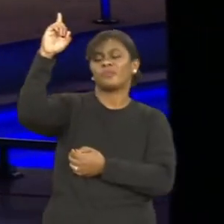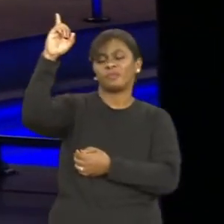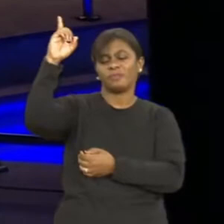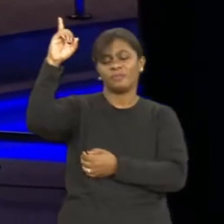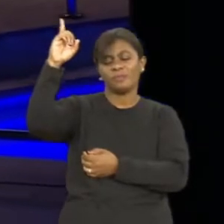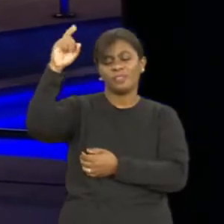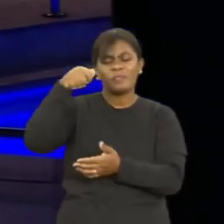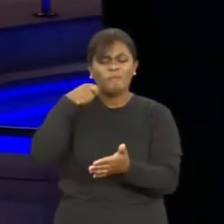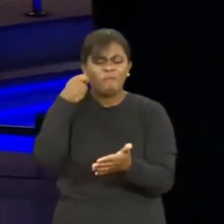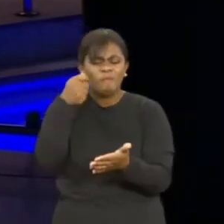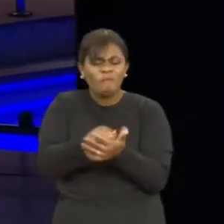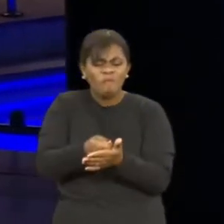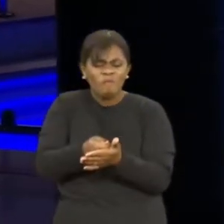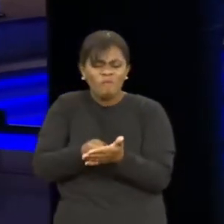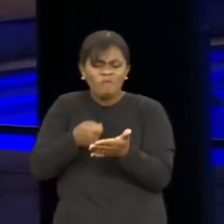e lutar com Ele,